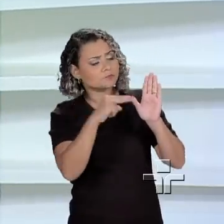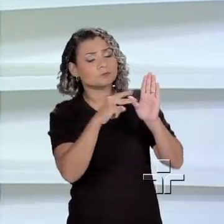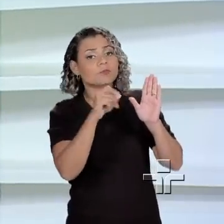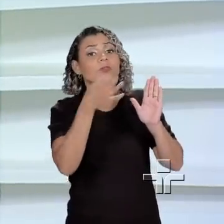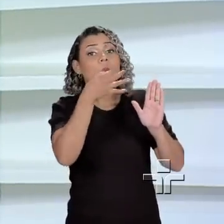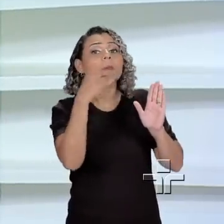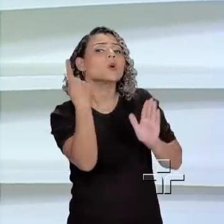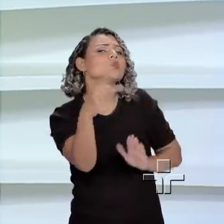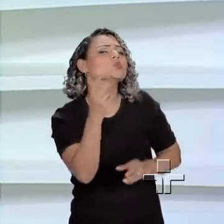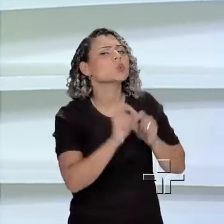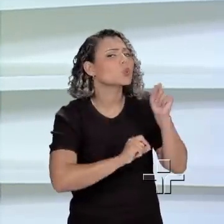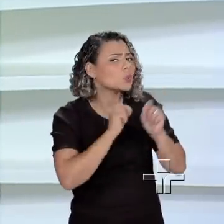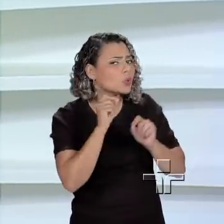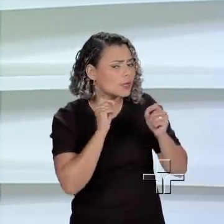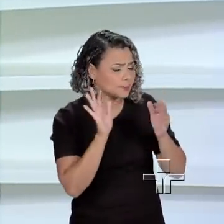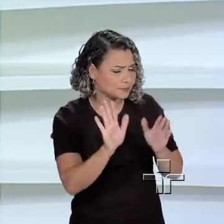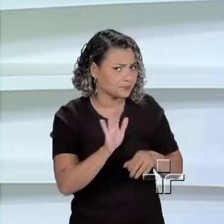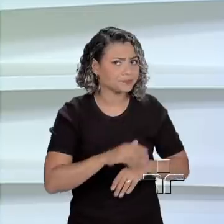tua opinião.